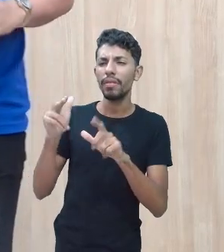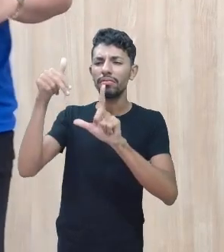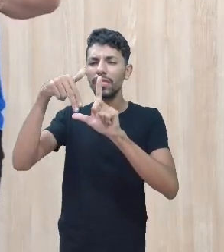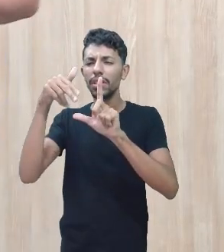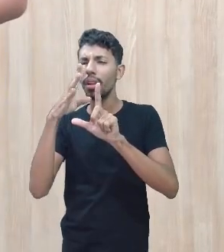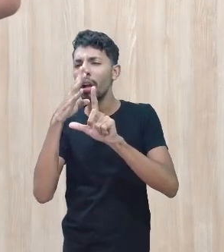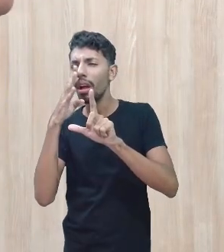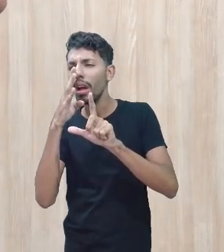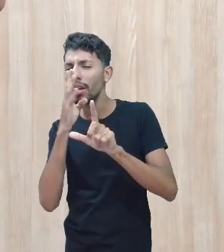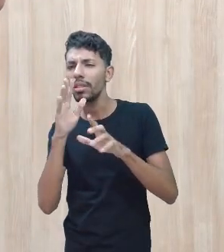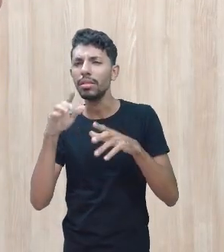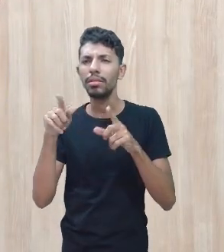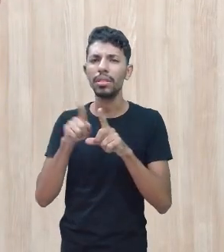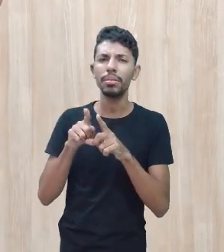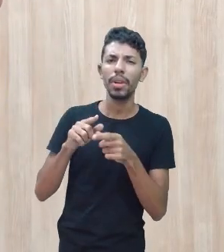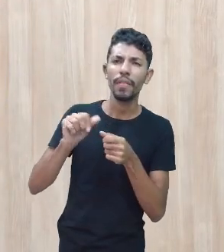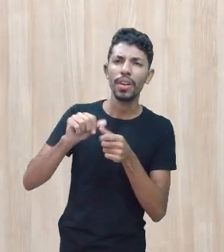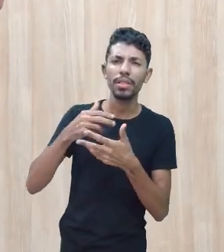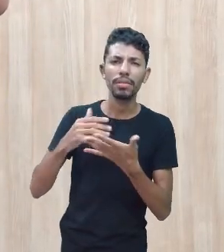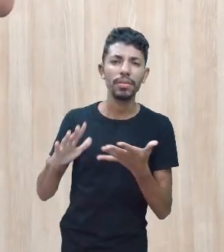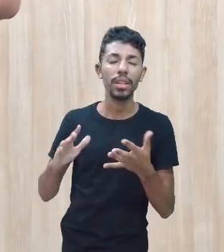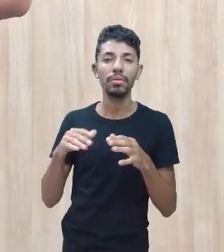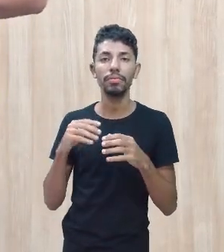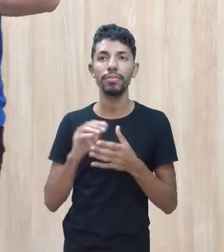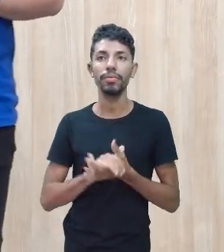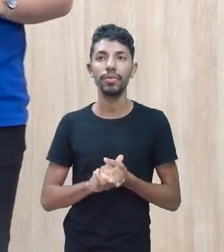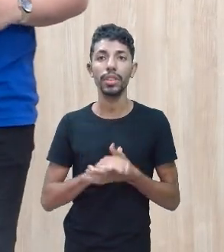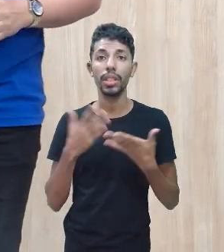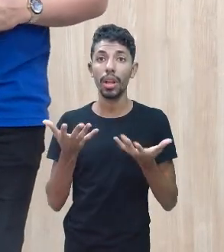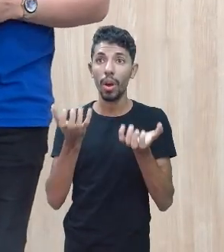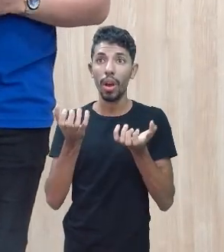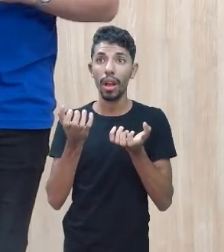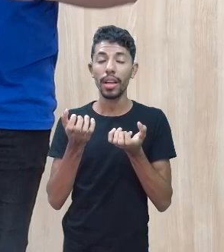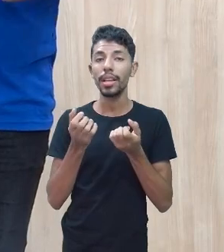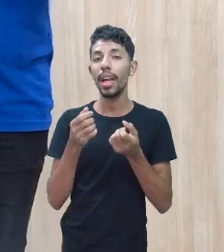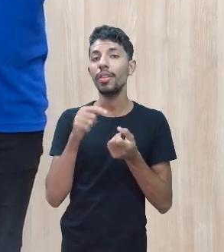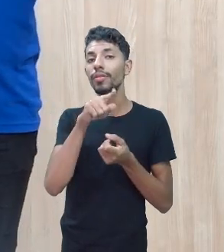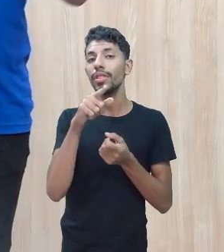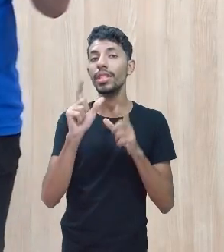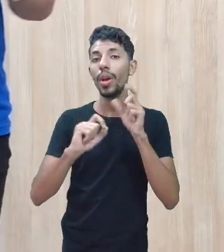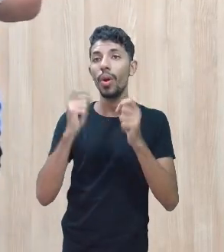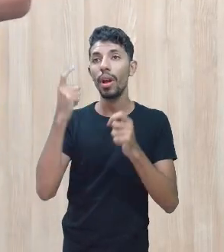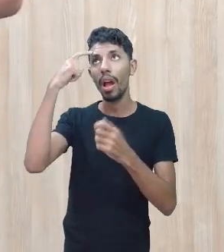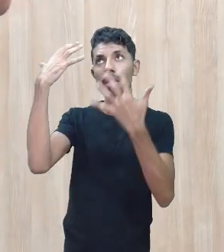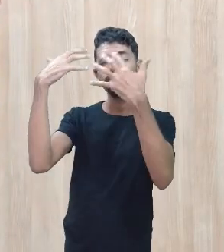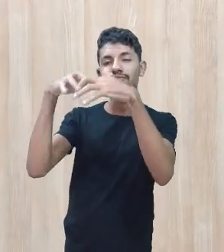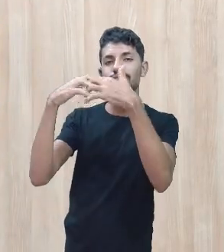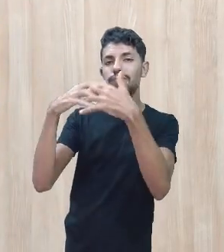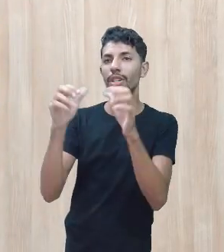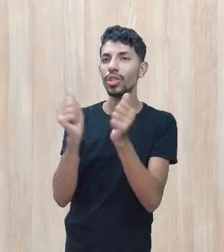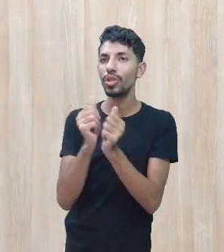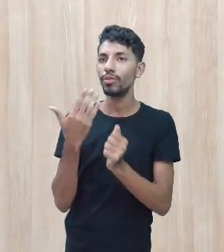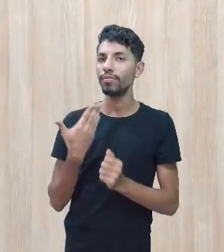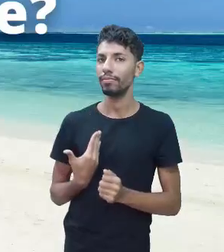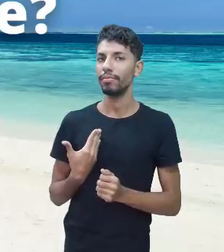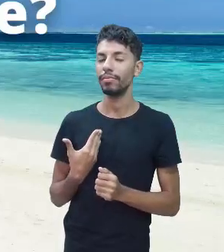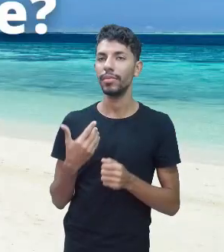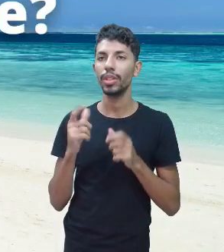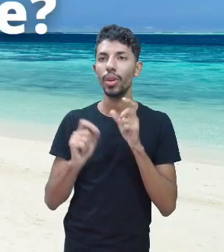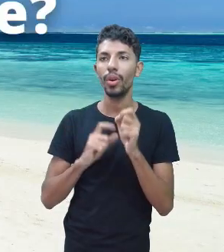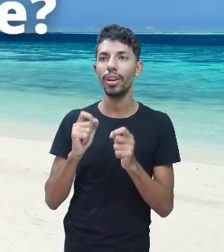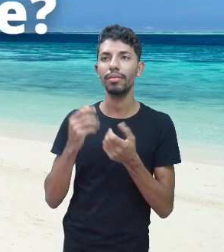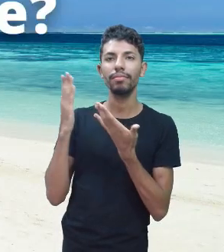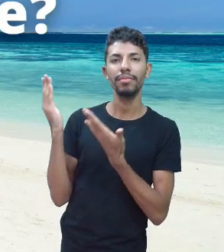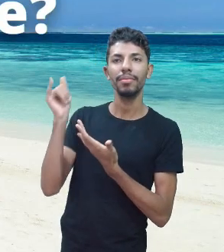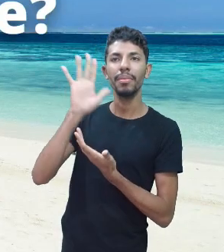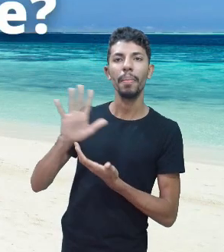minhas atividades físicas e por aí vai. Né? Então, eu quero convidar você a raciocinar comigo, com essa imagem de praia no